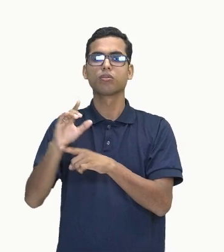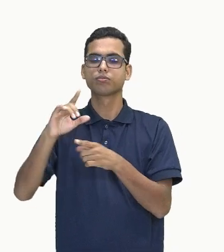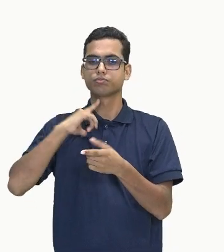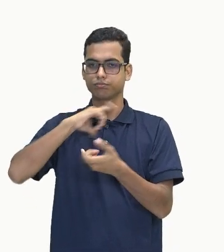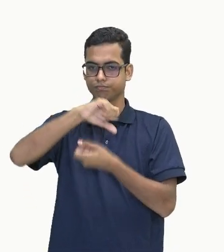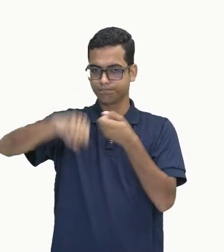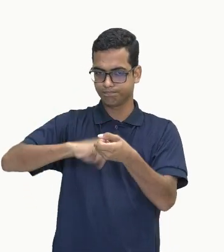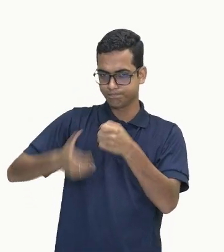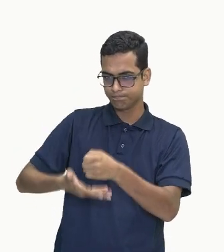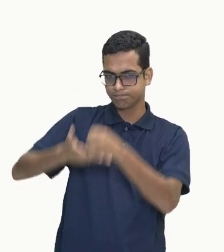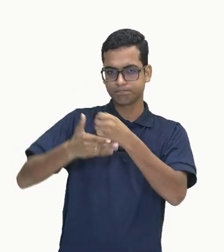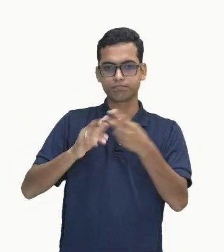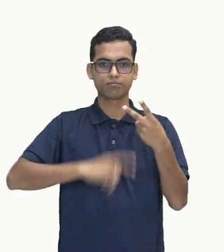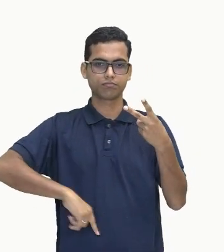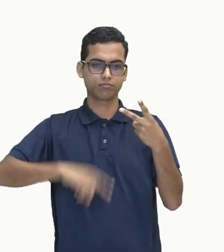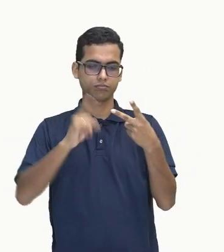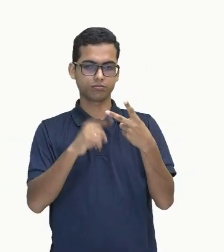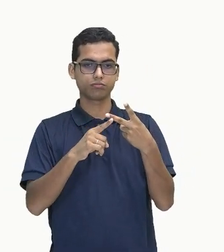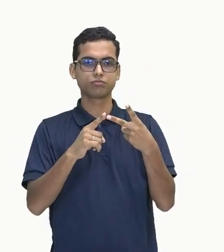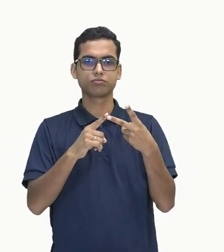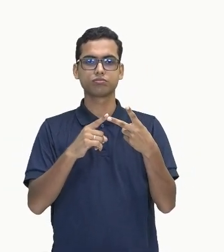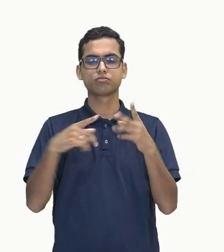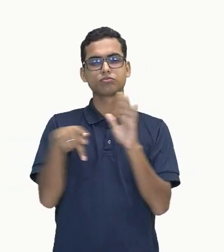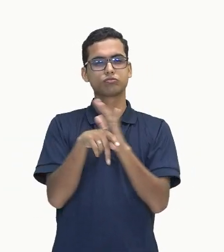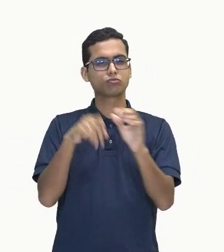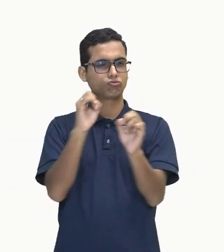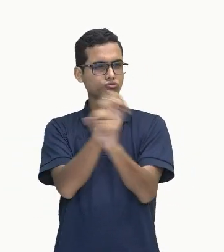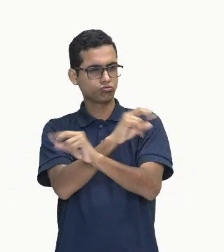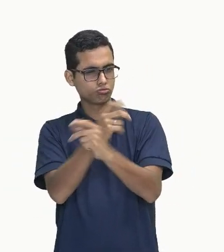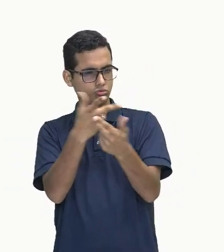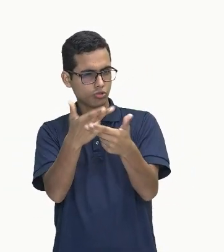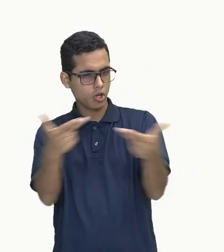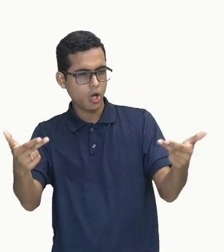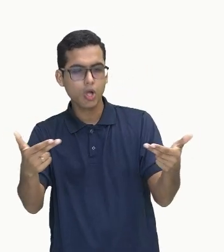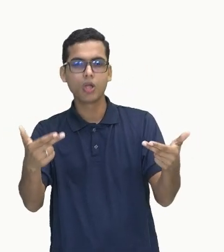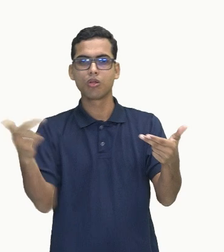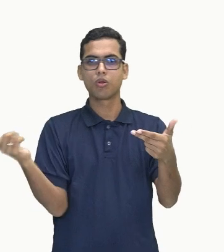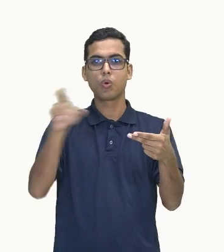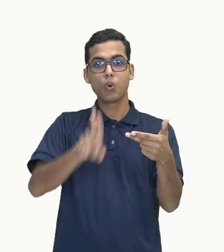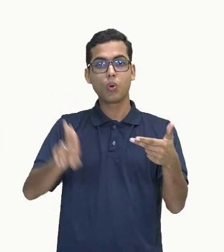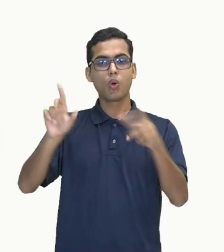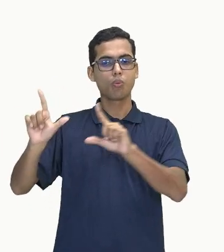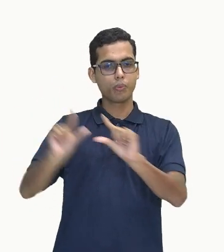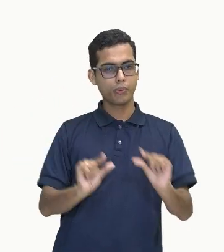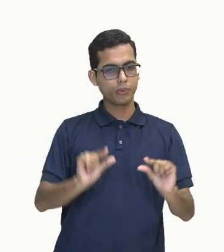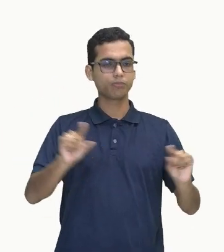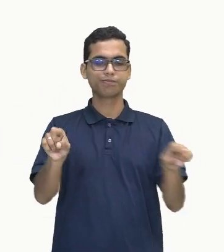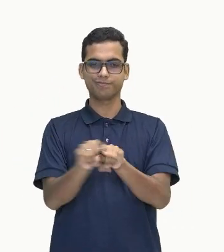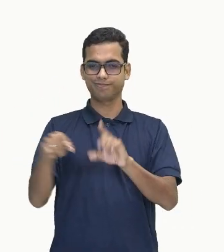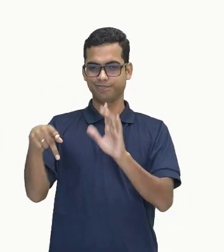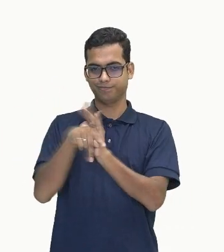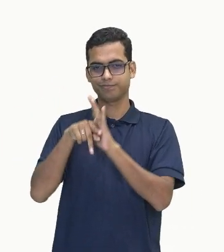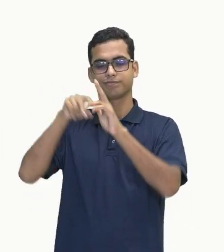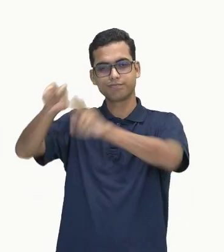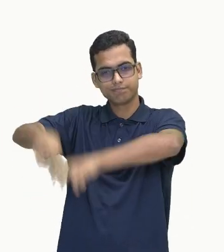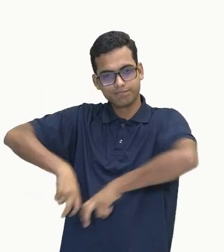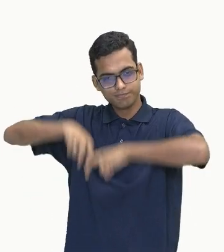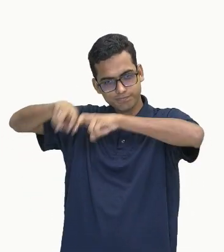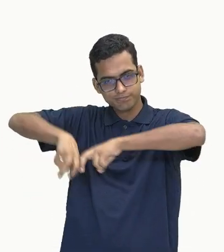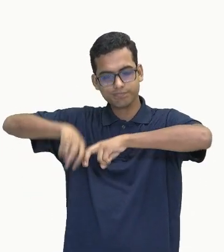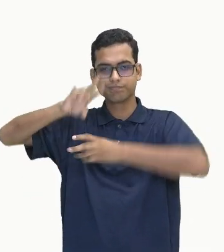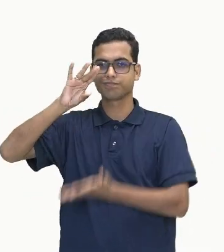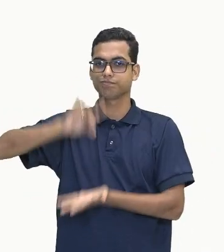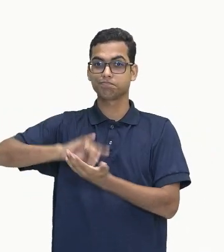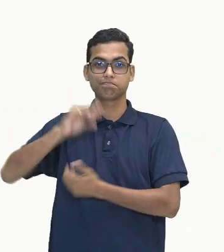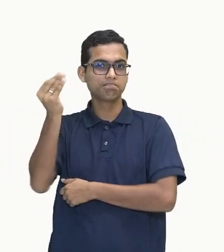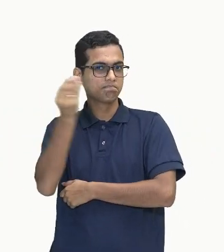né? Utilizar menos agrotóxicos seria um exemplo dessa agricultura de baixo carbono para tentar diminuir